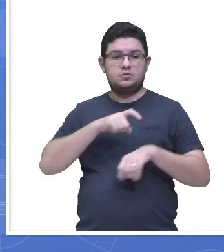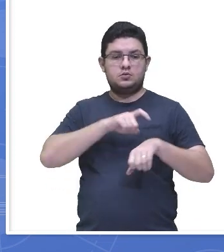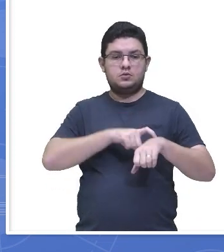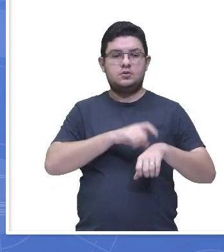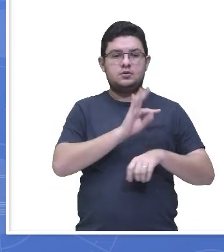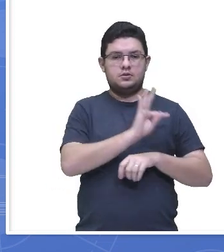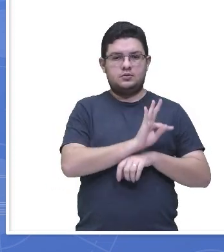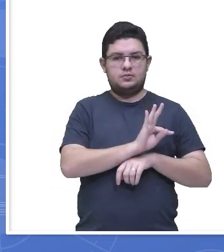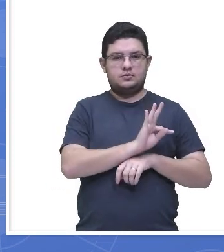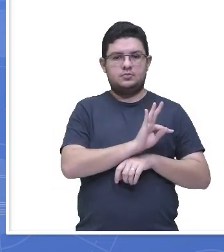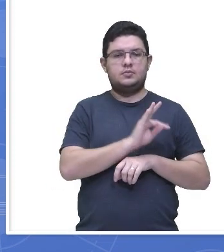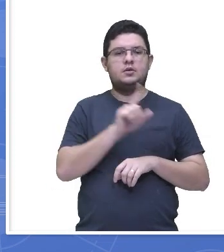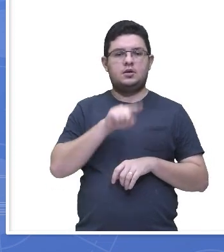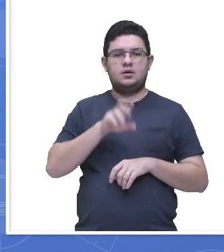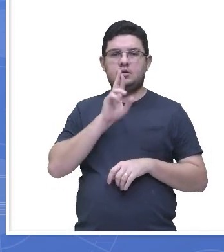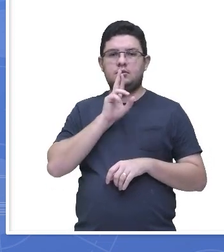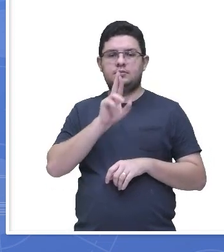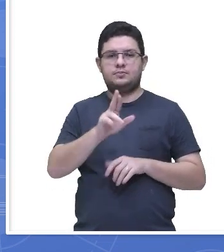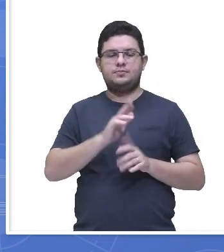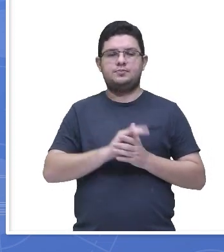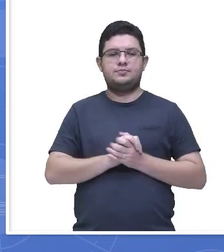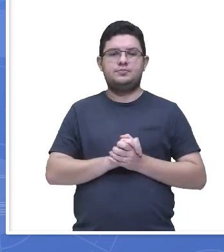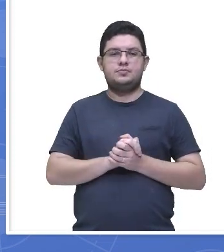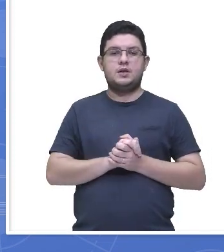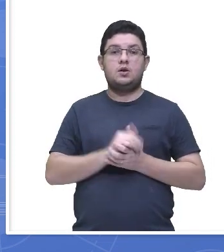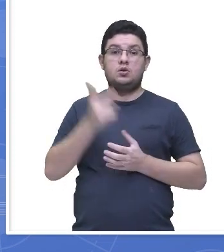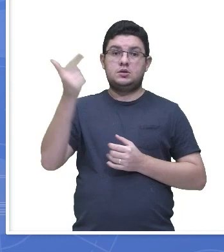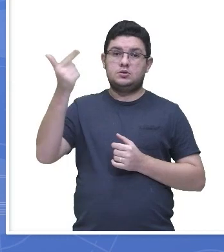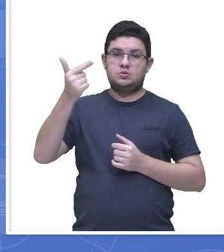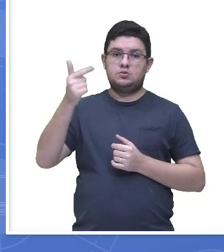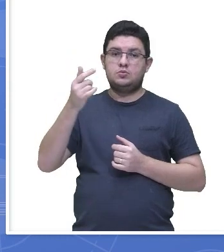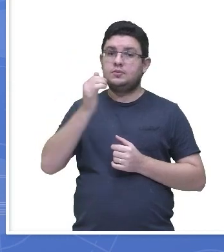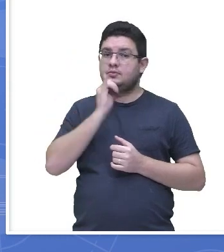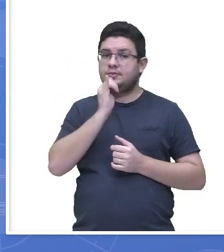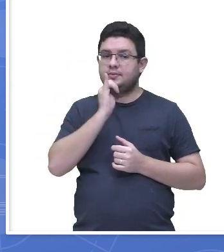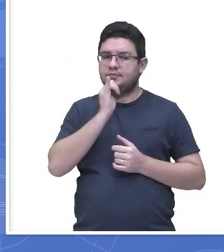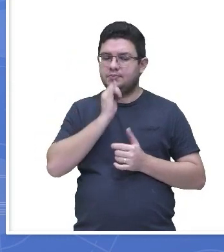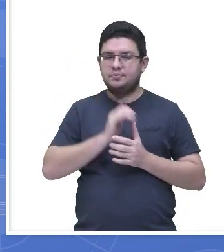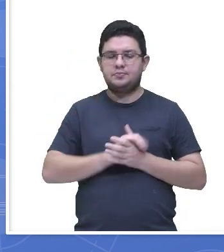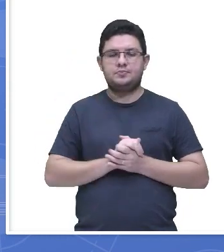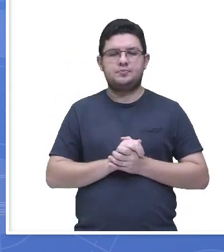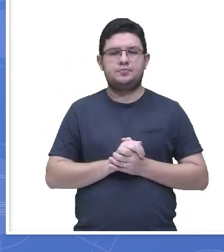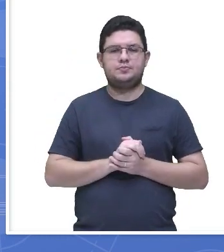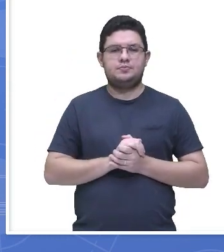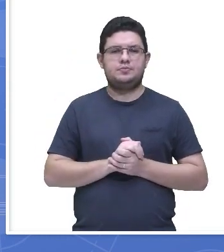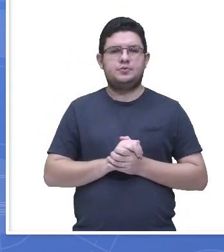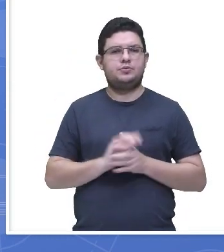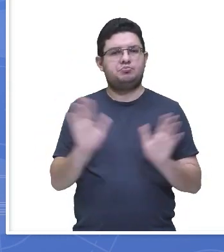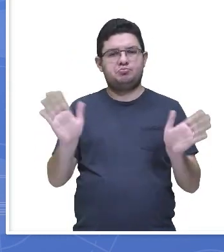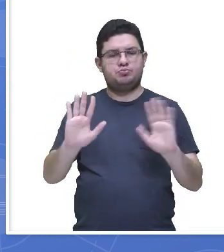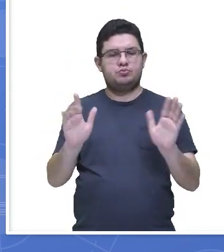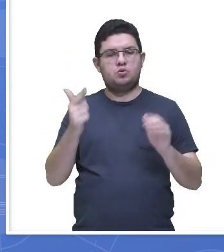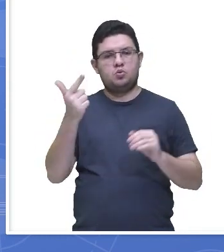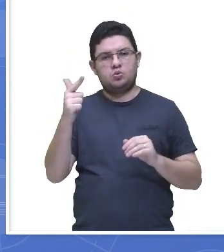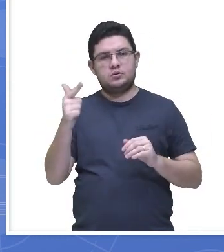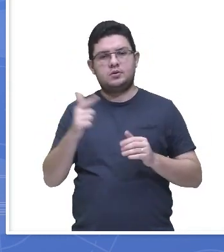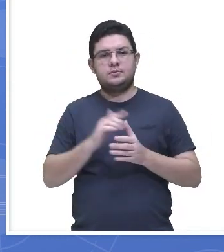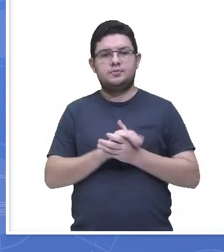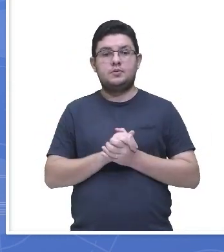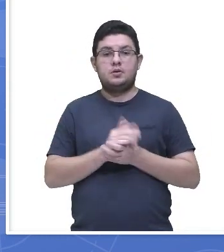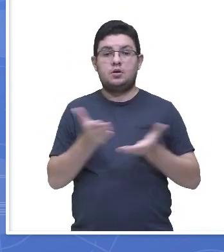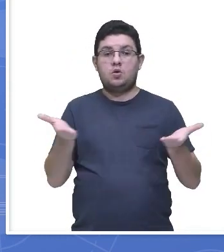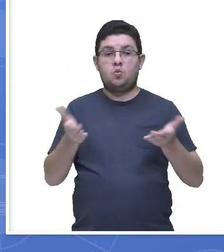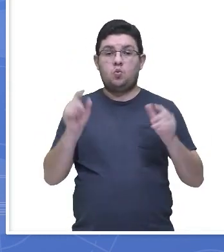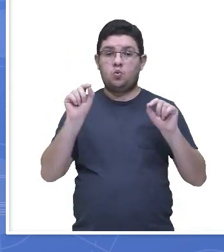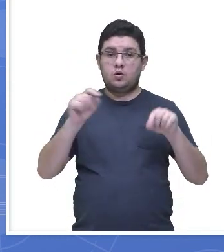número 1. Vamos para o exemplo número 2. Não temos o exemplo número 2, então, pessoal, agora vamos